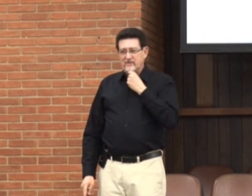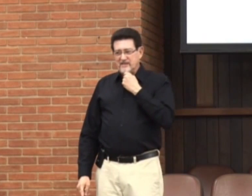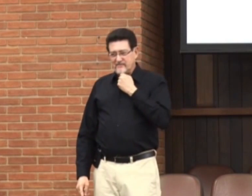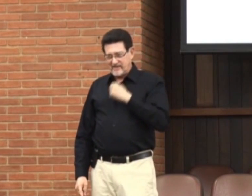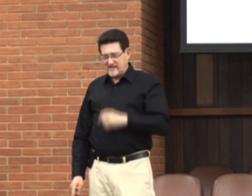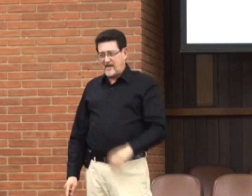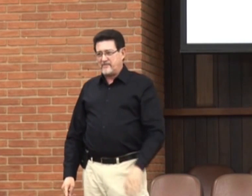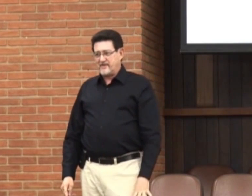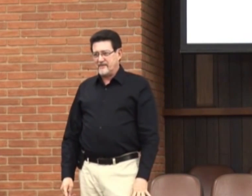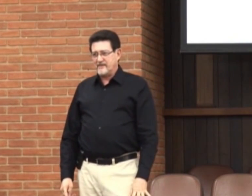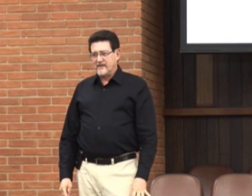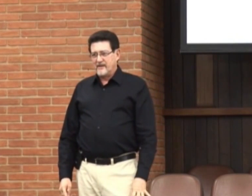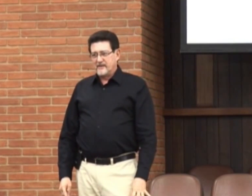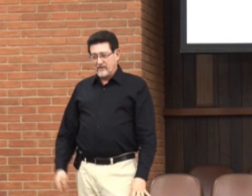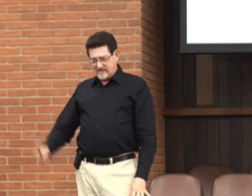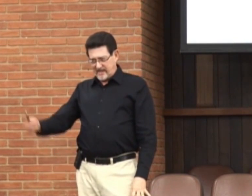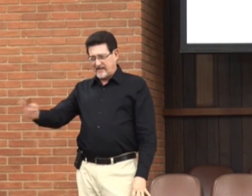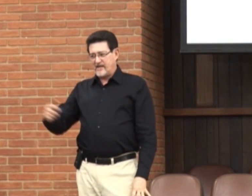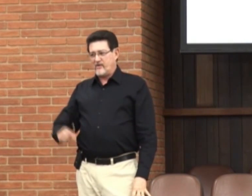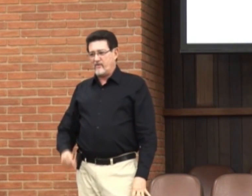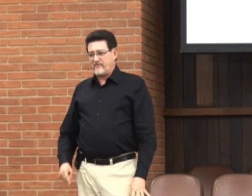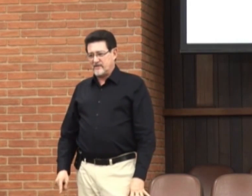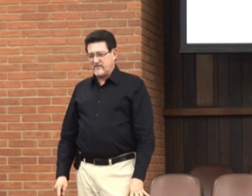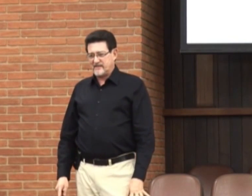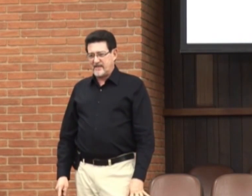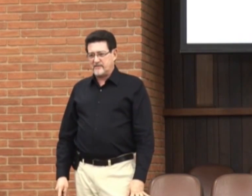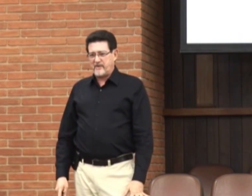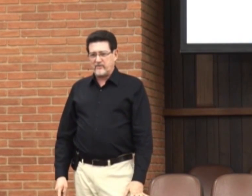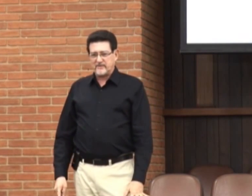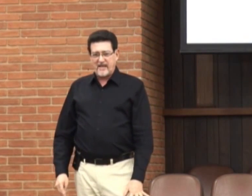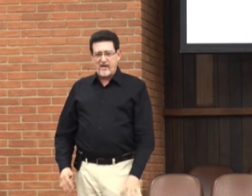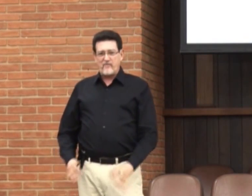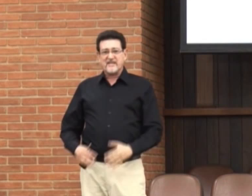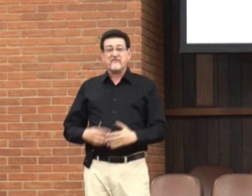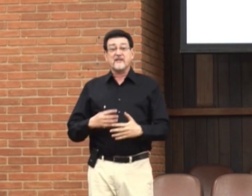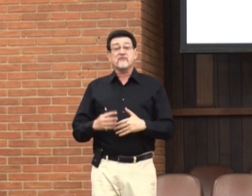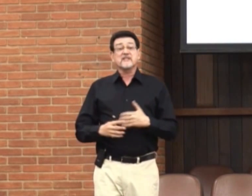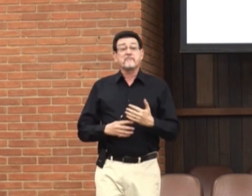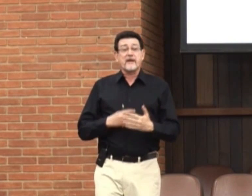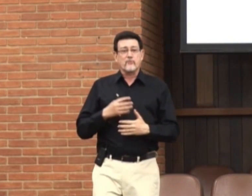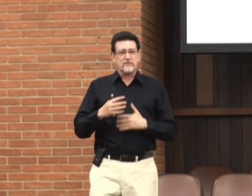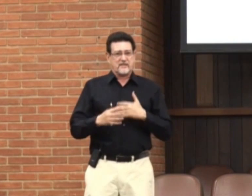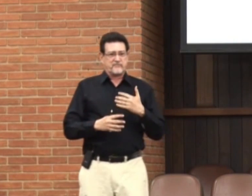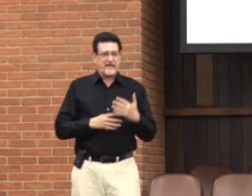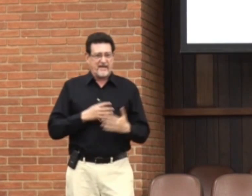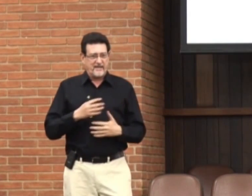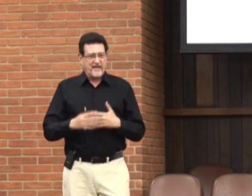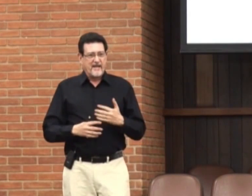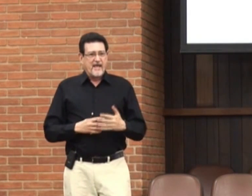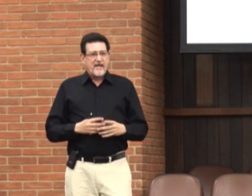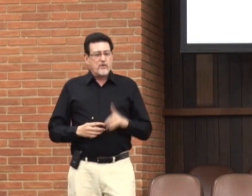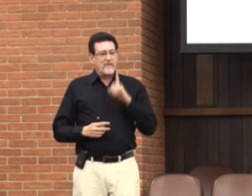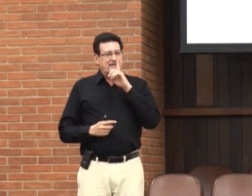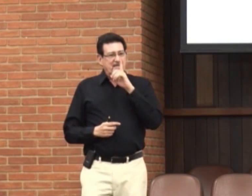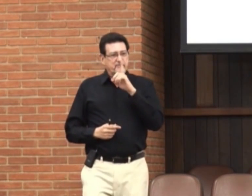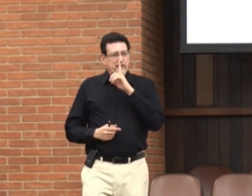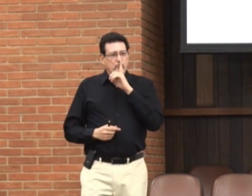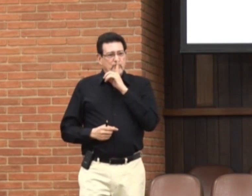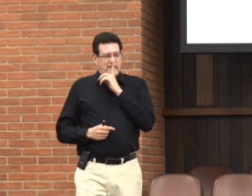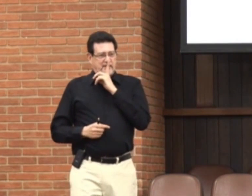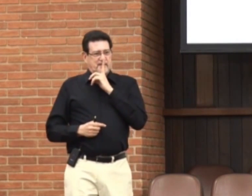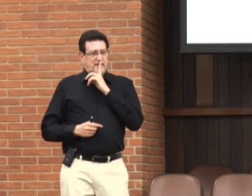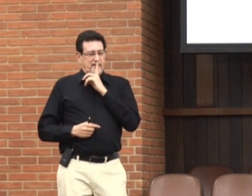Então o Senhor disse, você sabe? Então senta aí que eu vou lhe fazer uma série de perguntas. Aí começa a fazer umas perguntas para ele, e uma